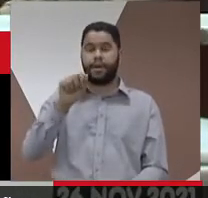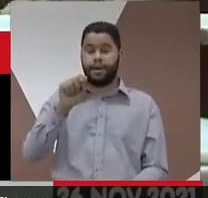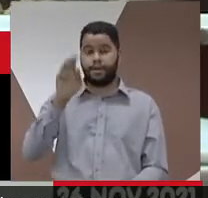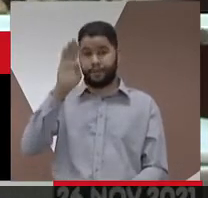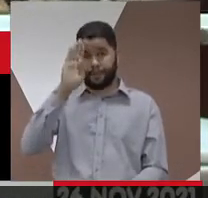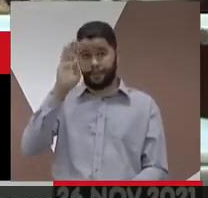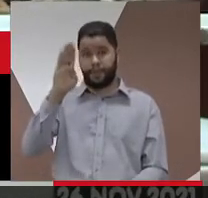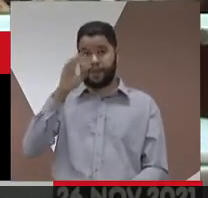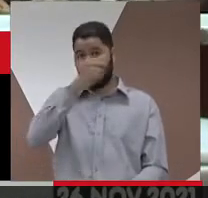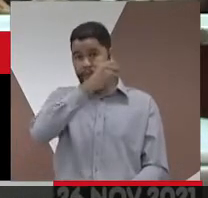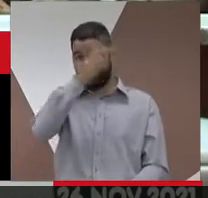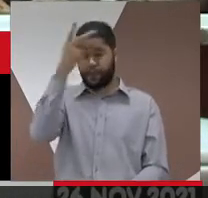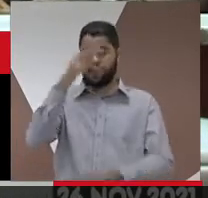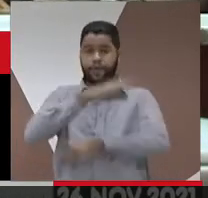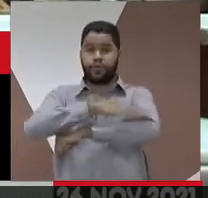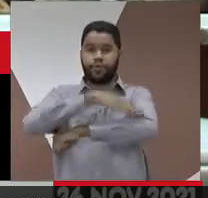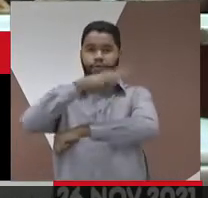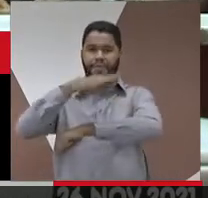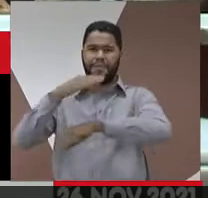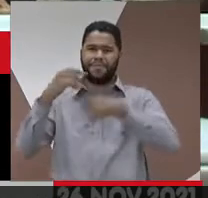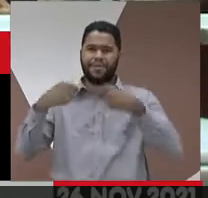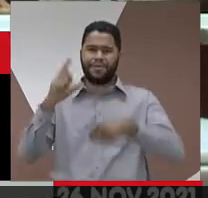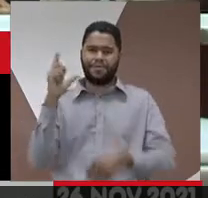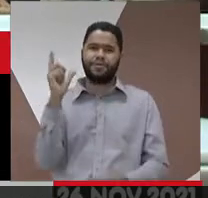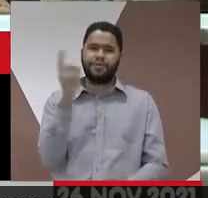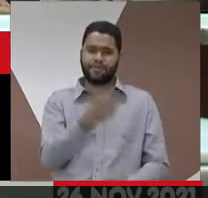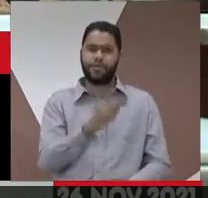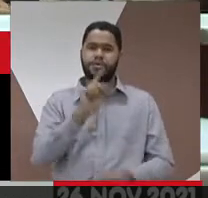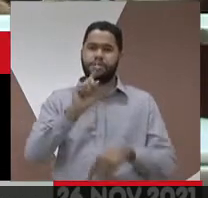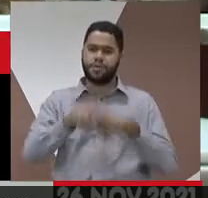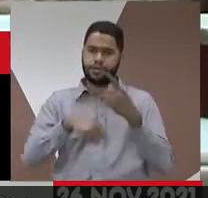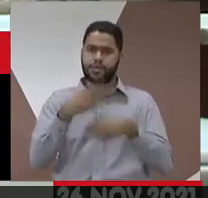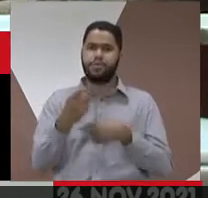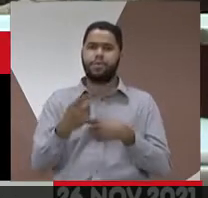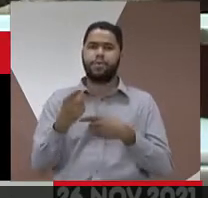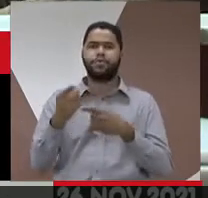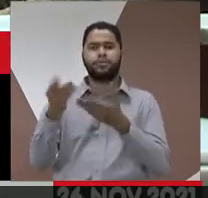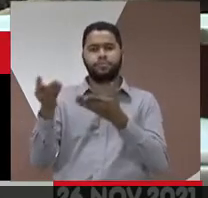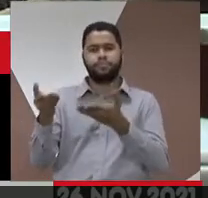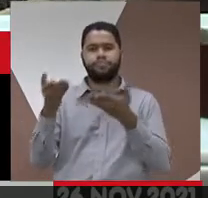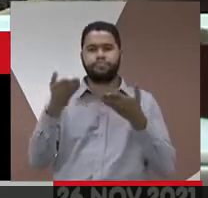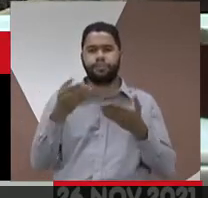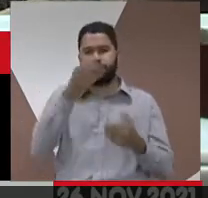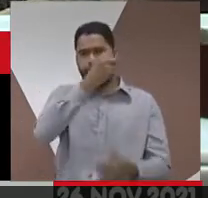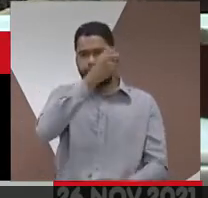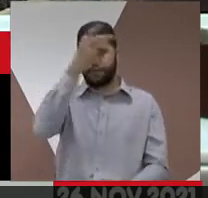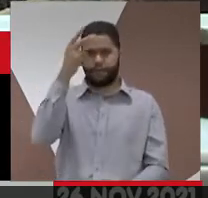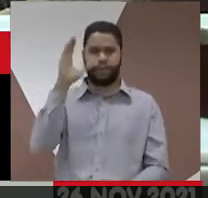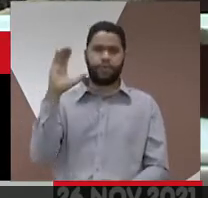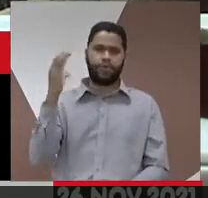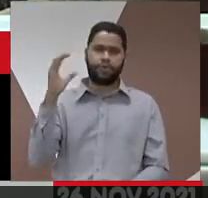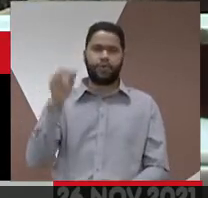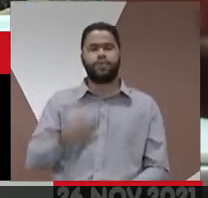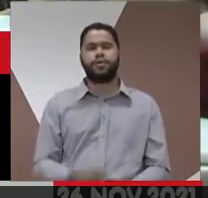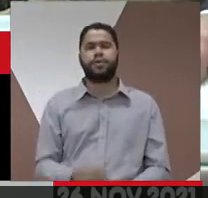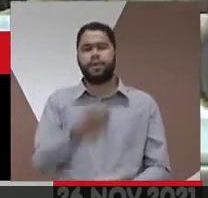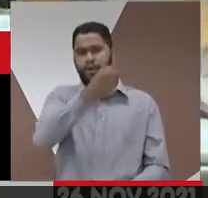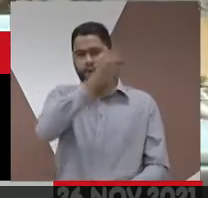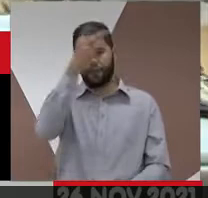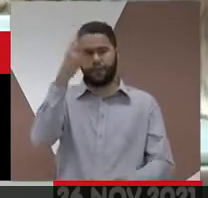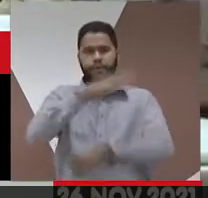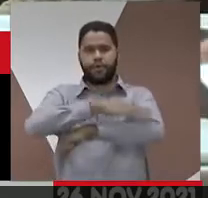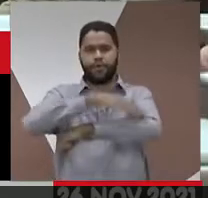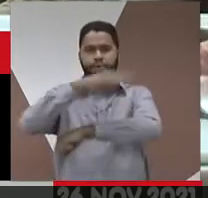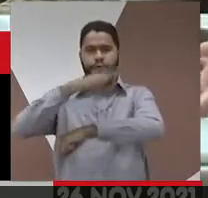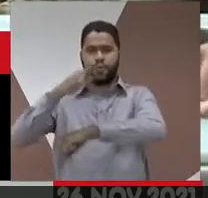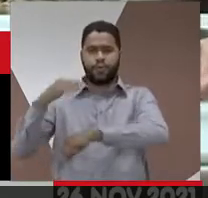palavra ao prefeito de Brumadinho, que vai precisar sair, e, em seguida, ouviremos a prefeita de Contagem. Por favor, o prefeito de Brumadinho, Alvimar de